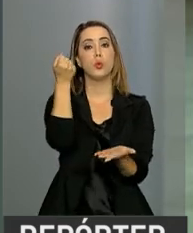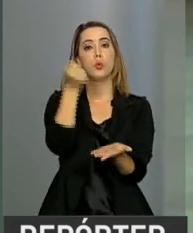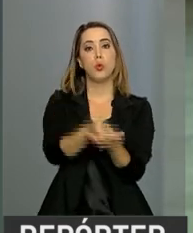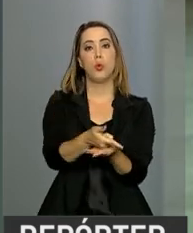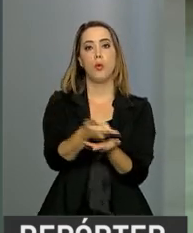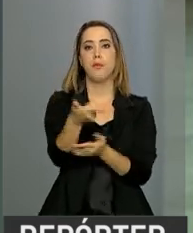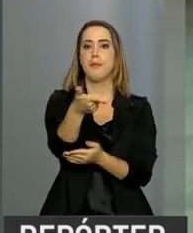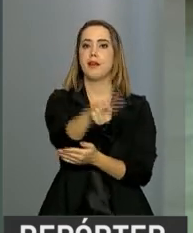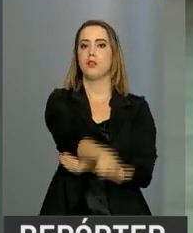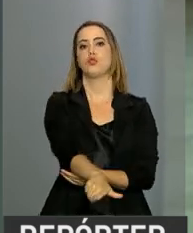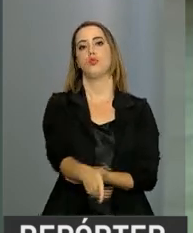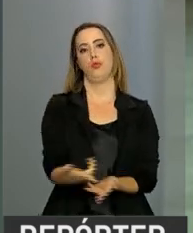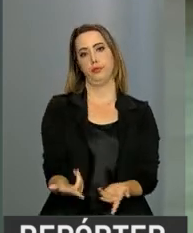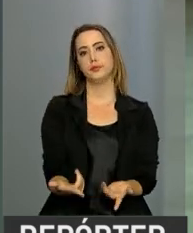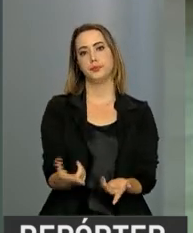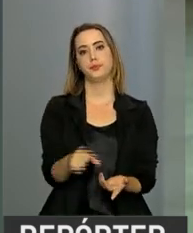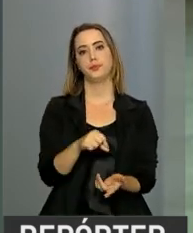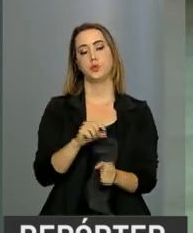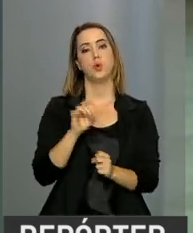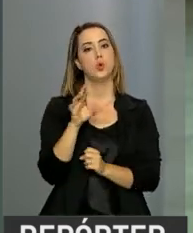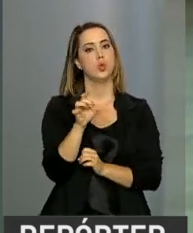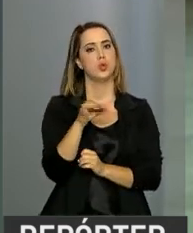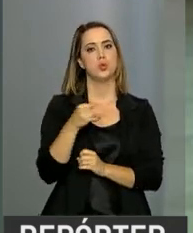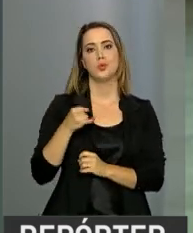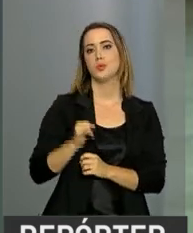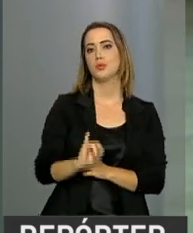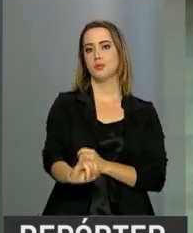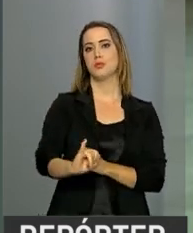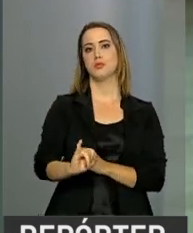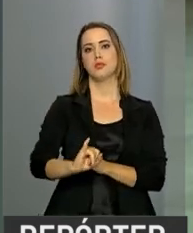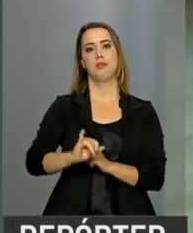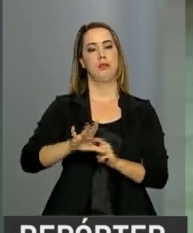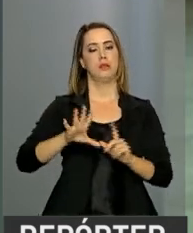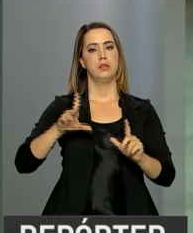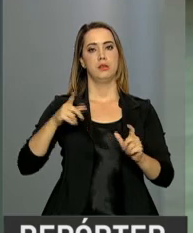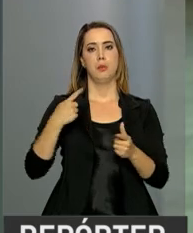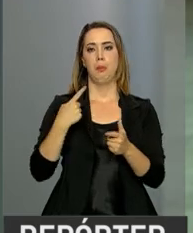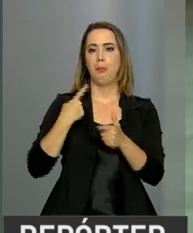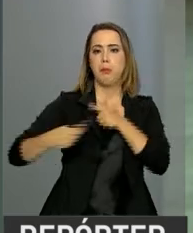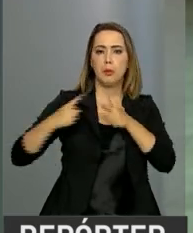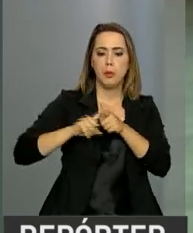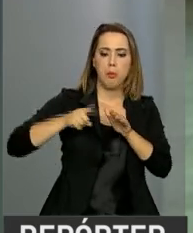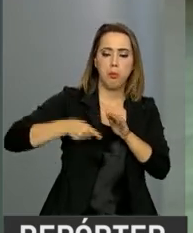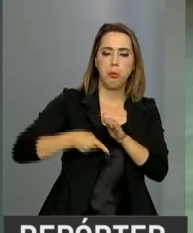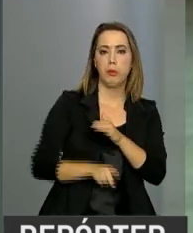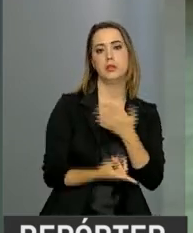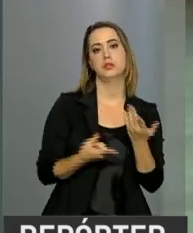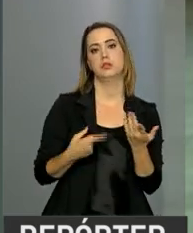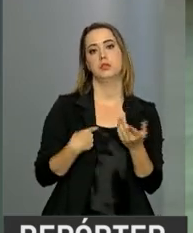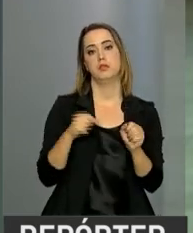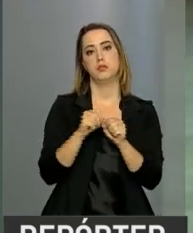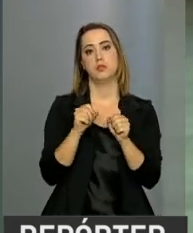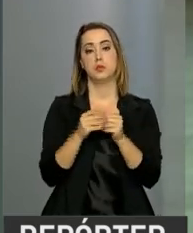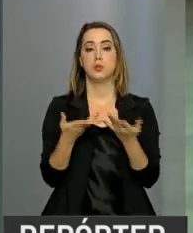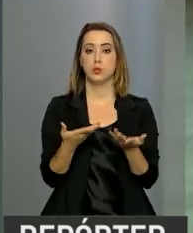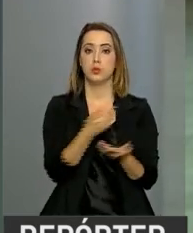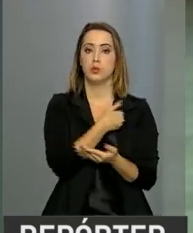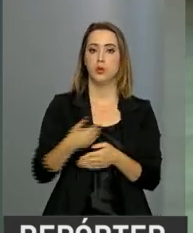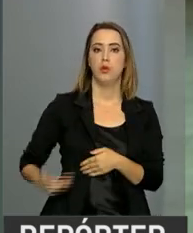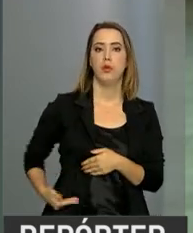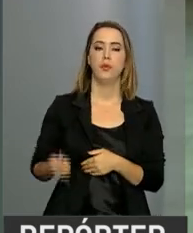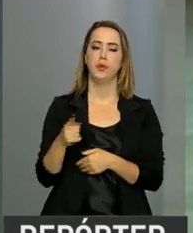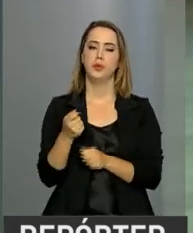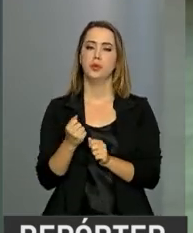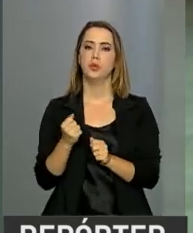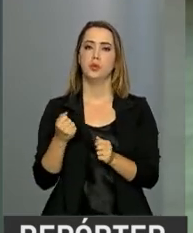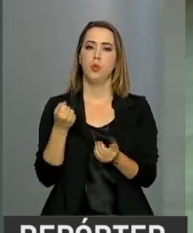um caso muito grave de total deterioração das contas públicas faz com que um governo não recompre esses